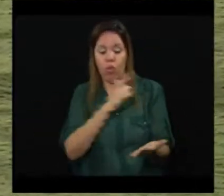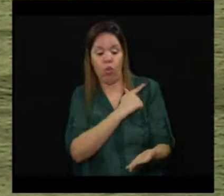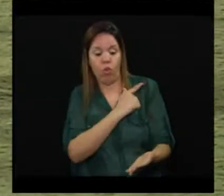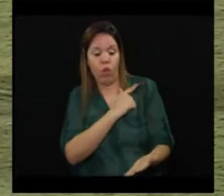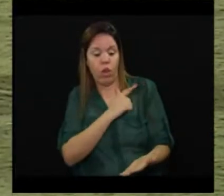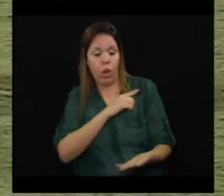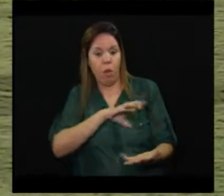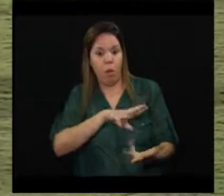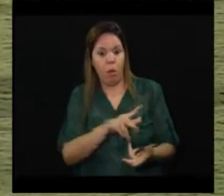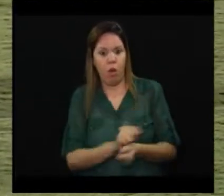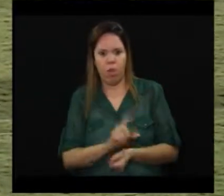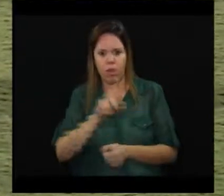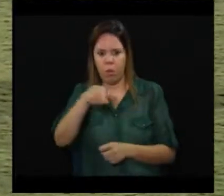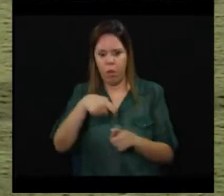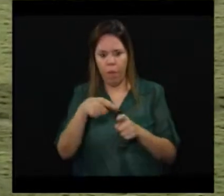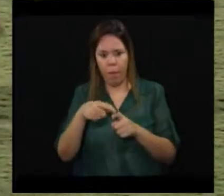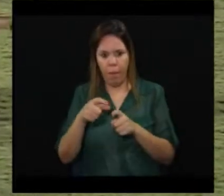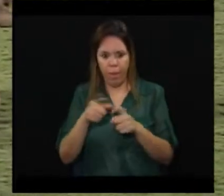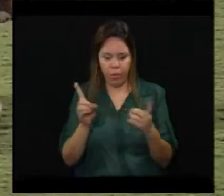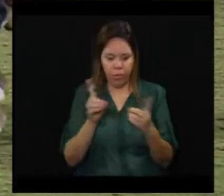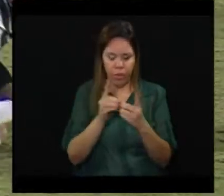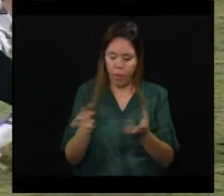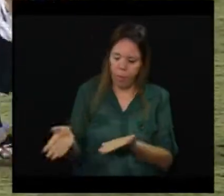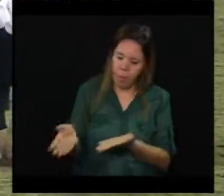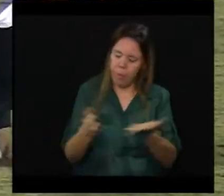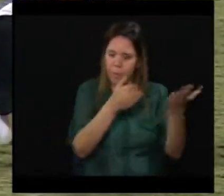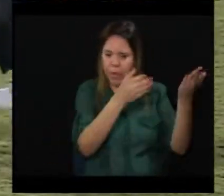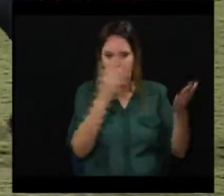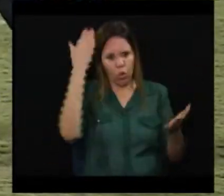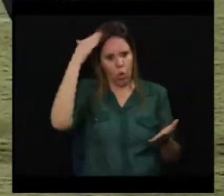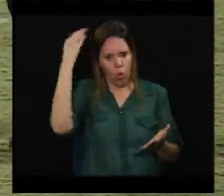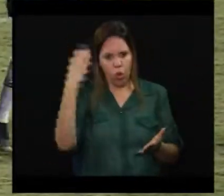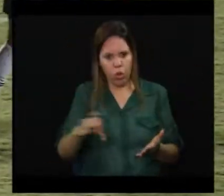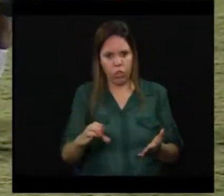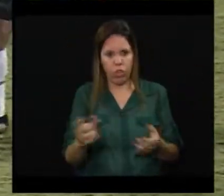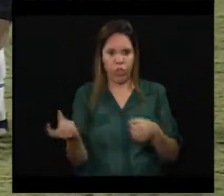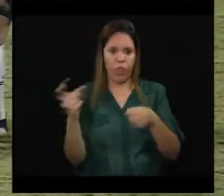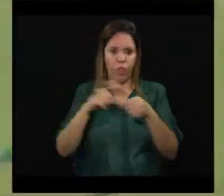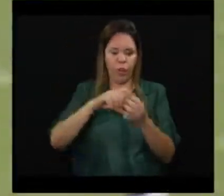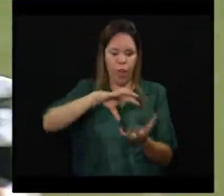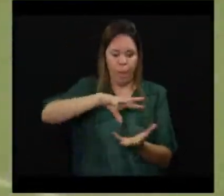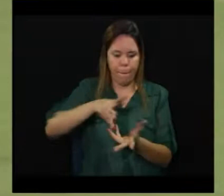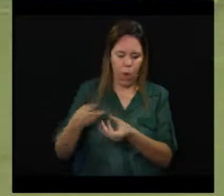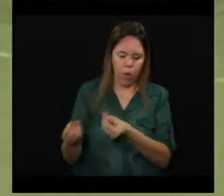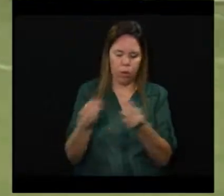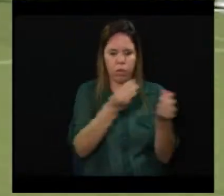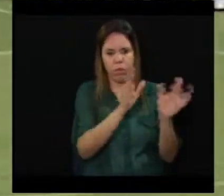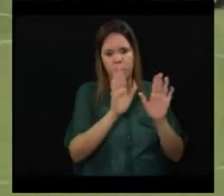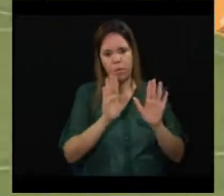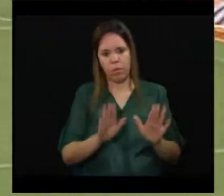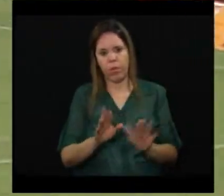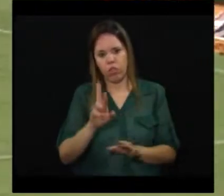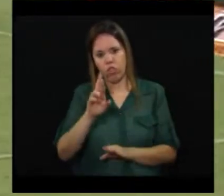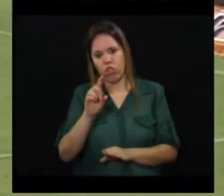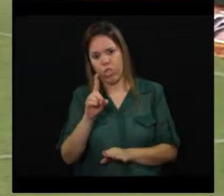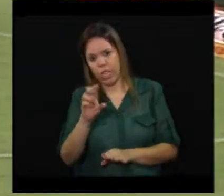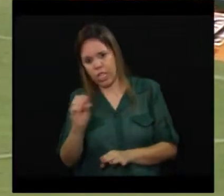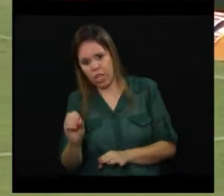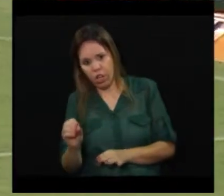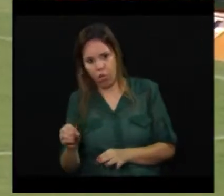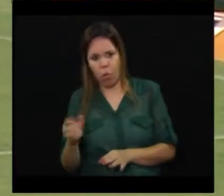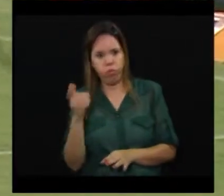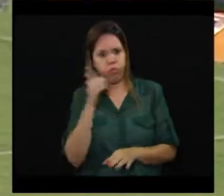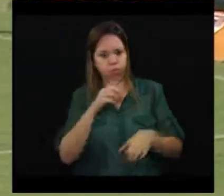o atendimento médico, mandou o atleta do Coritiba devolver a bola. Só que o atacante Rodrigão foi para cima